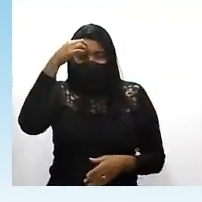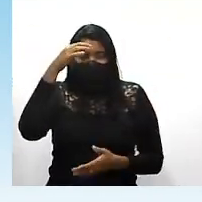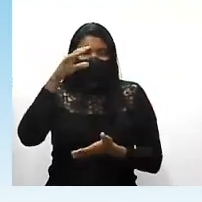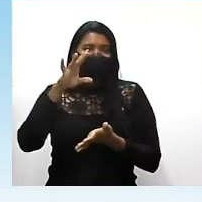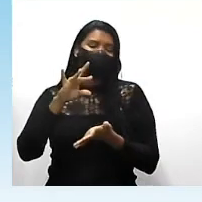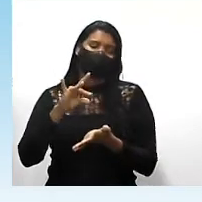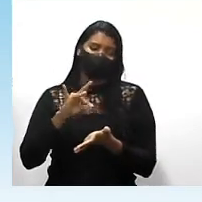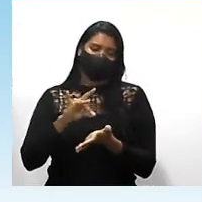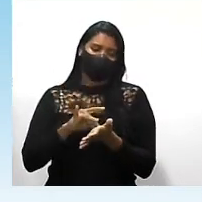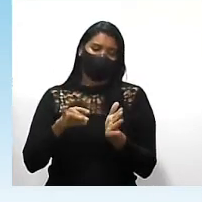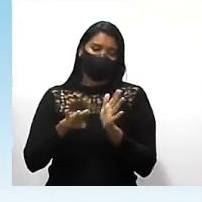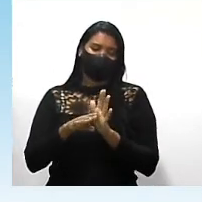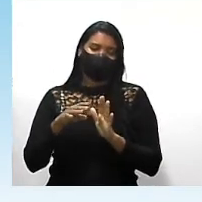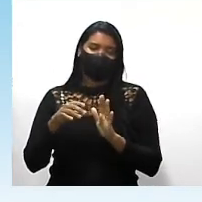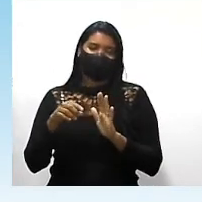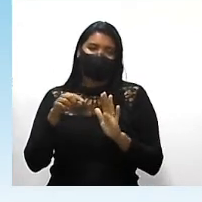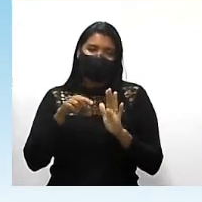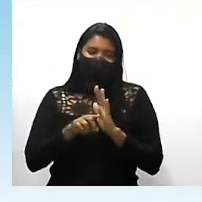para chegar a novas